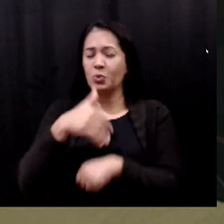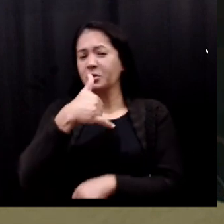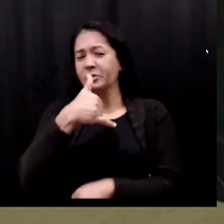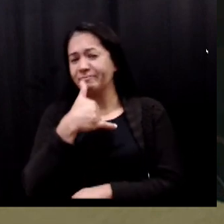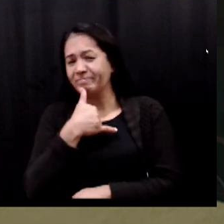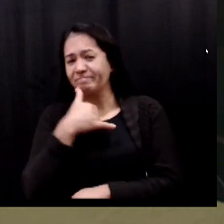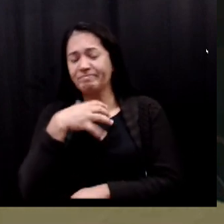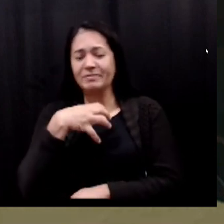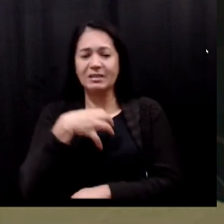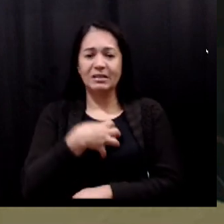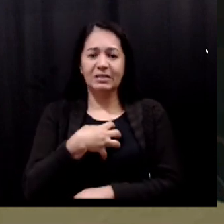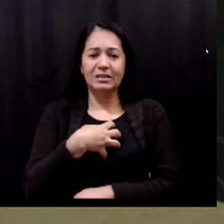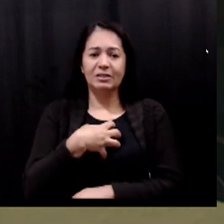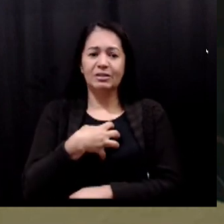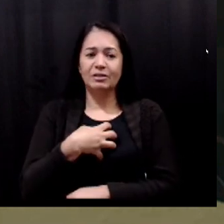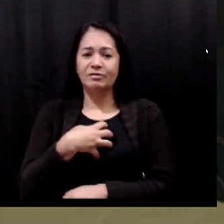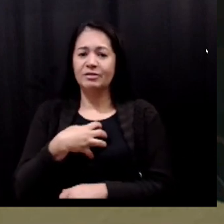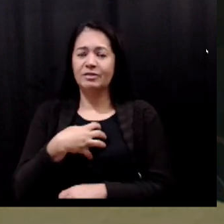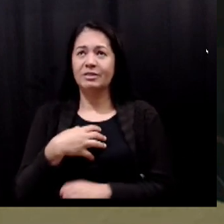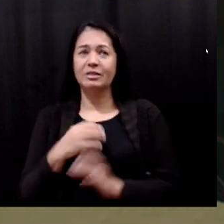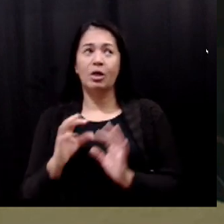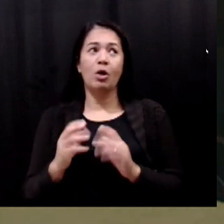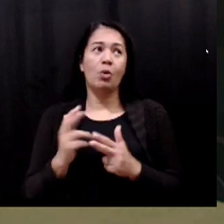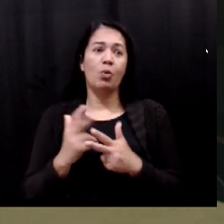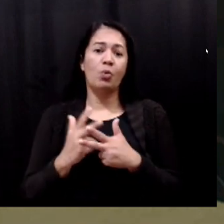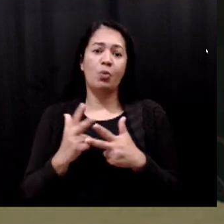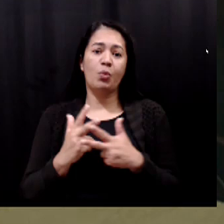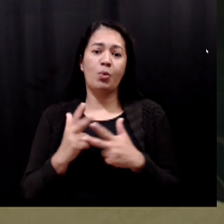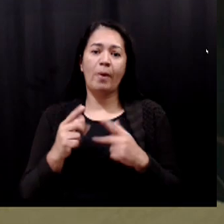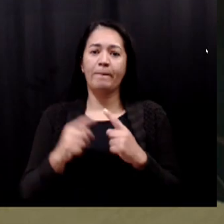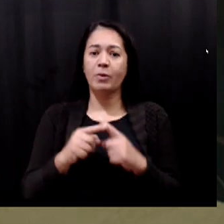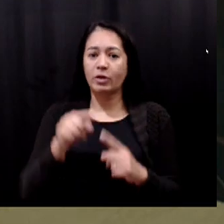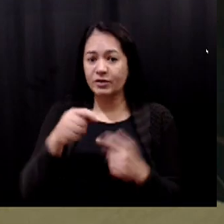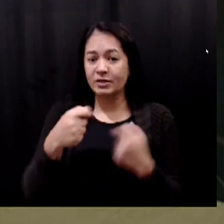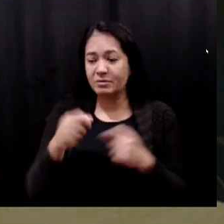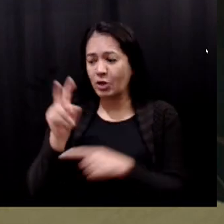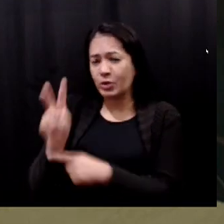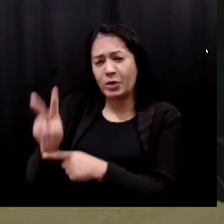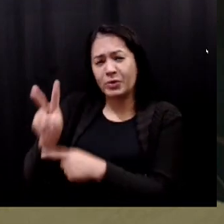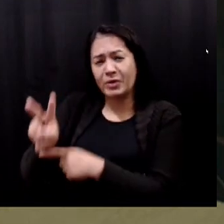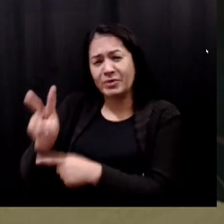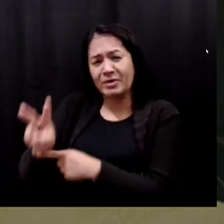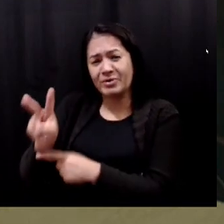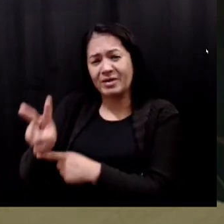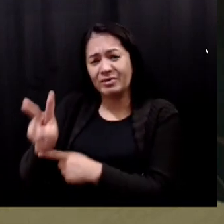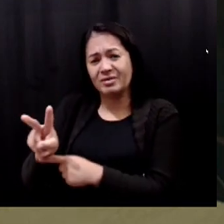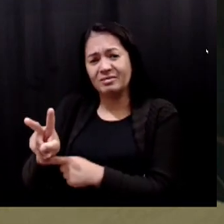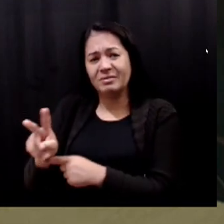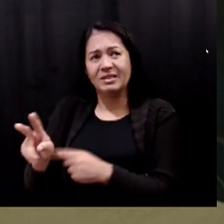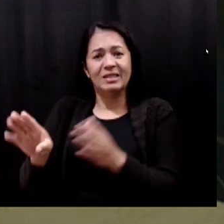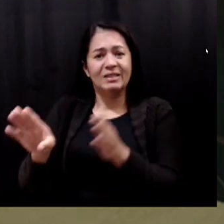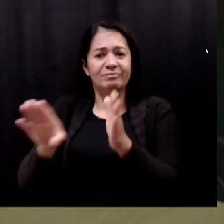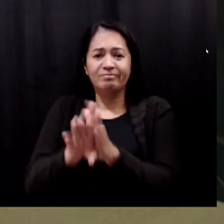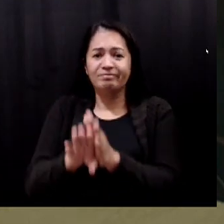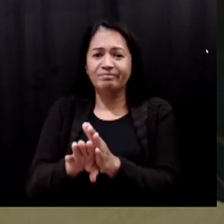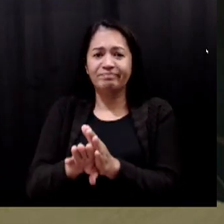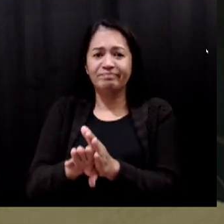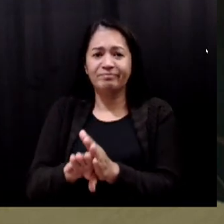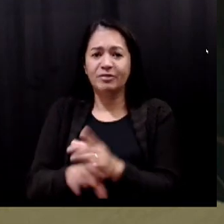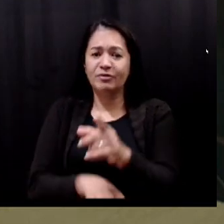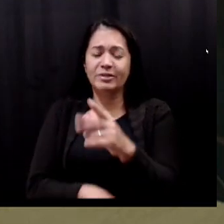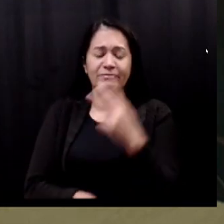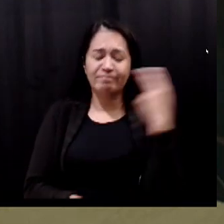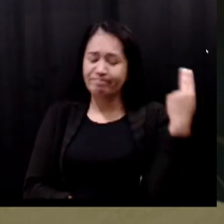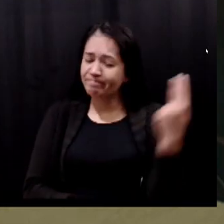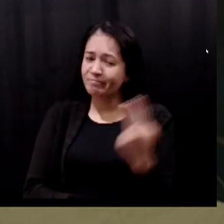tristeza você vai maquiando ela porque você precisa cuidar. Chega uma hora que, infelizmente, você não consegue mais, né?